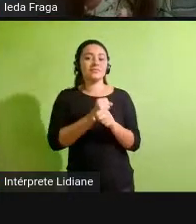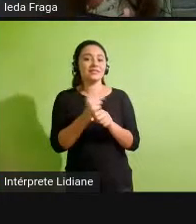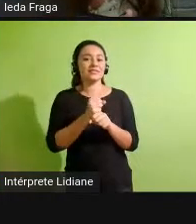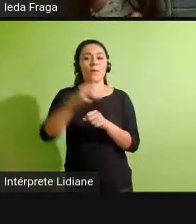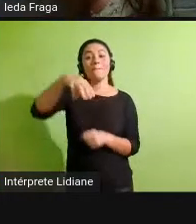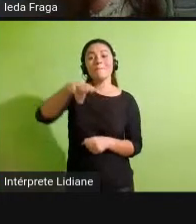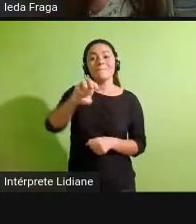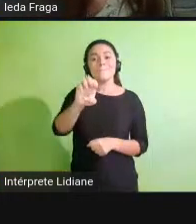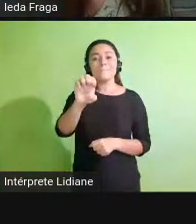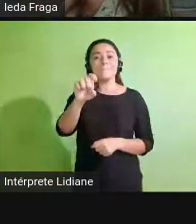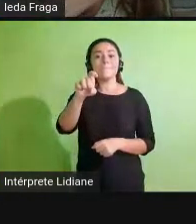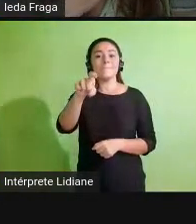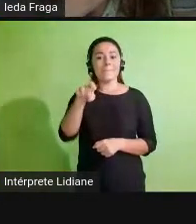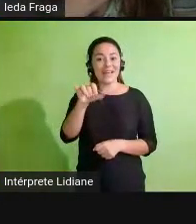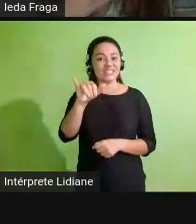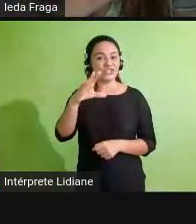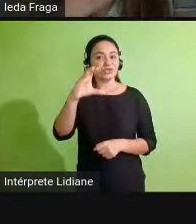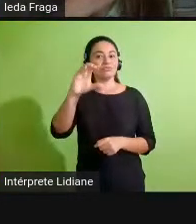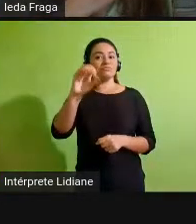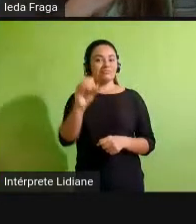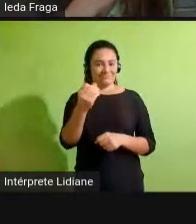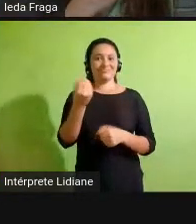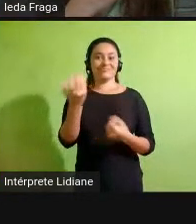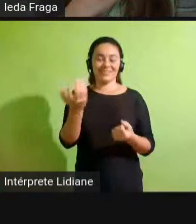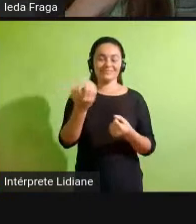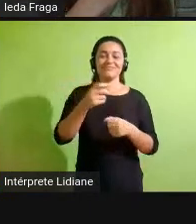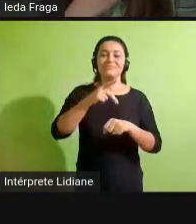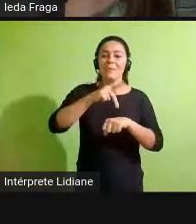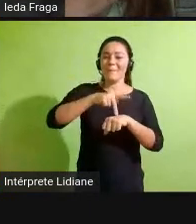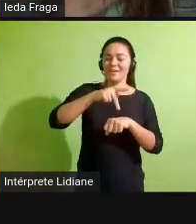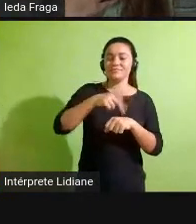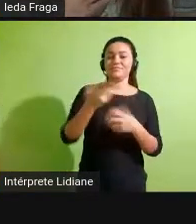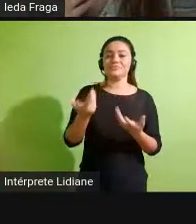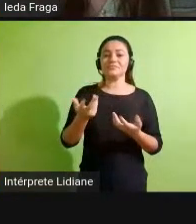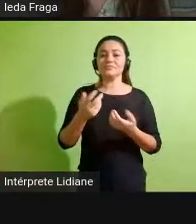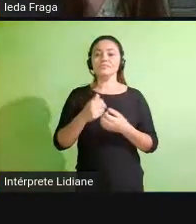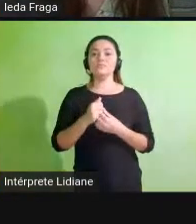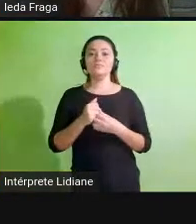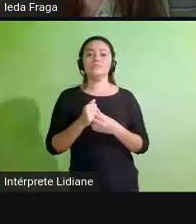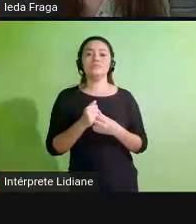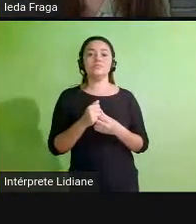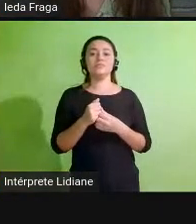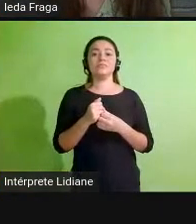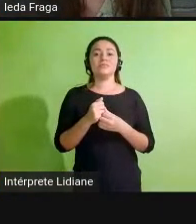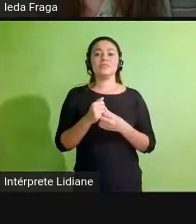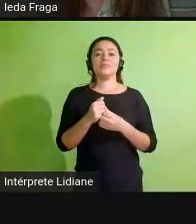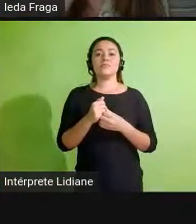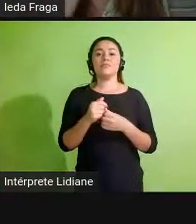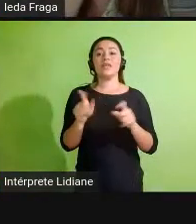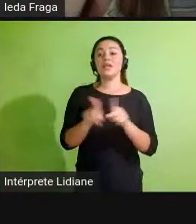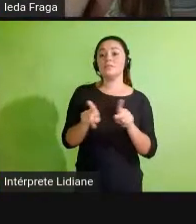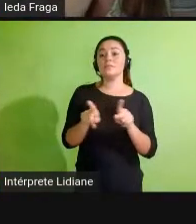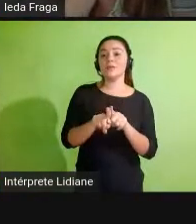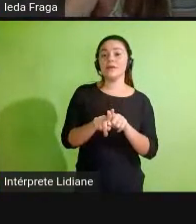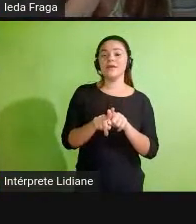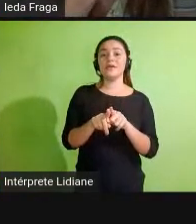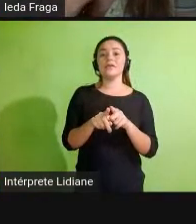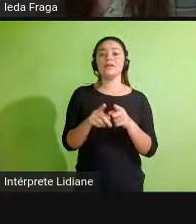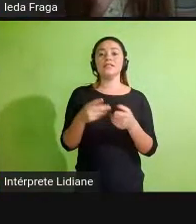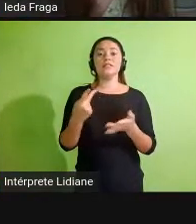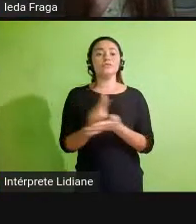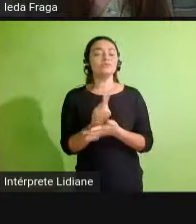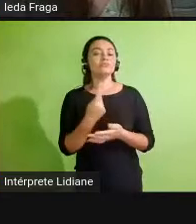vivia com os pais e irmãs. Desde seu nascimento, teve que lutar contra um problema de saúde que marcou toda a sua